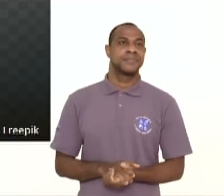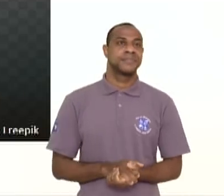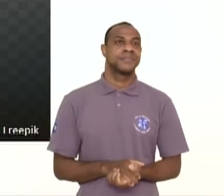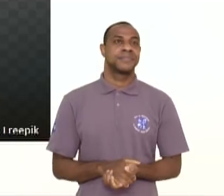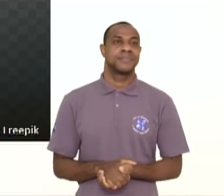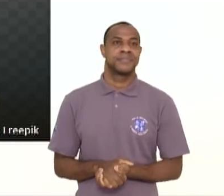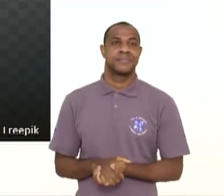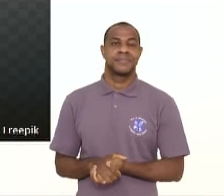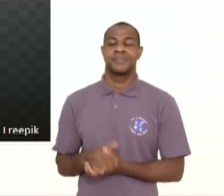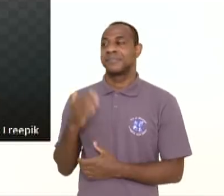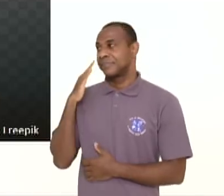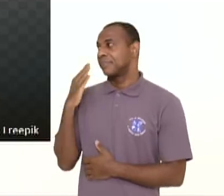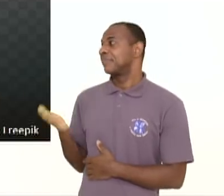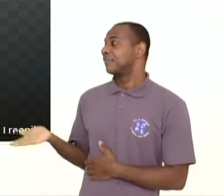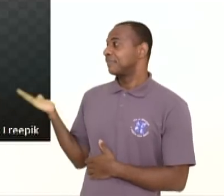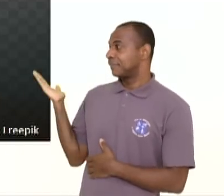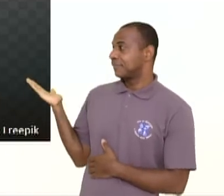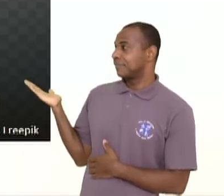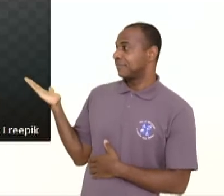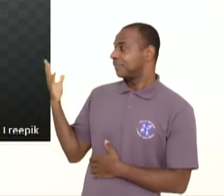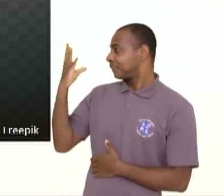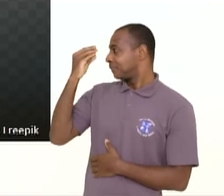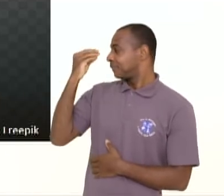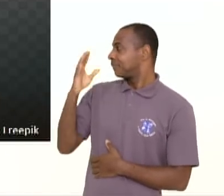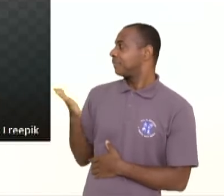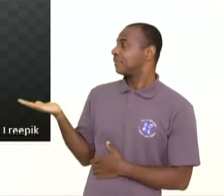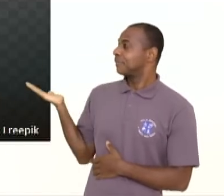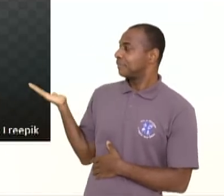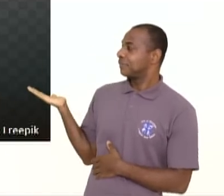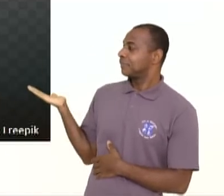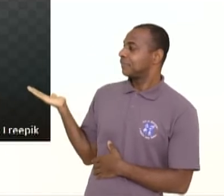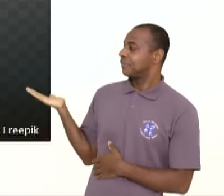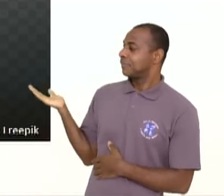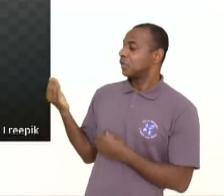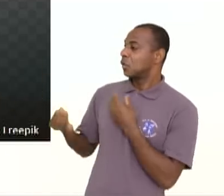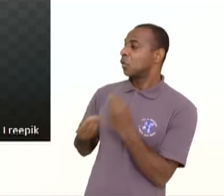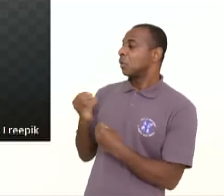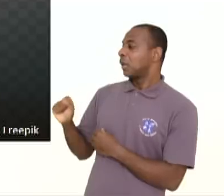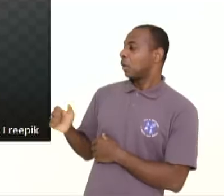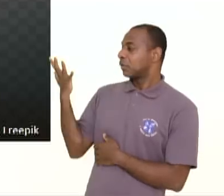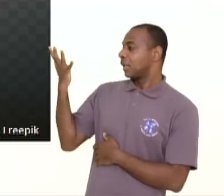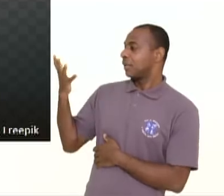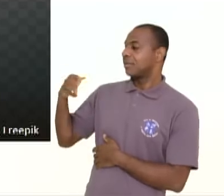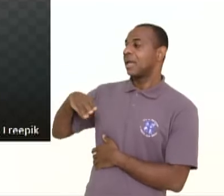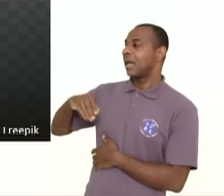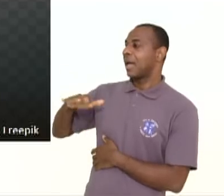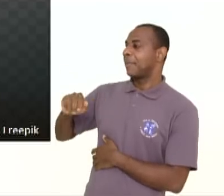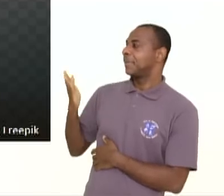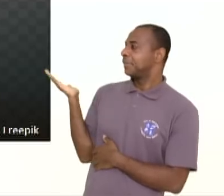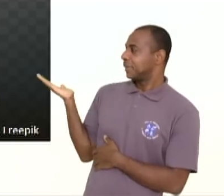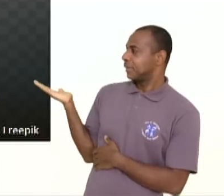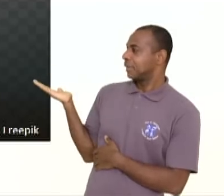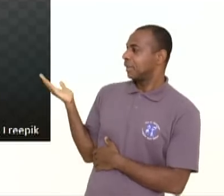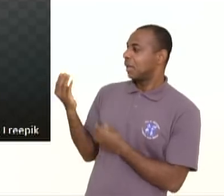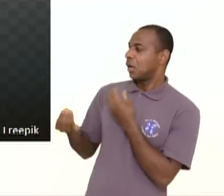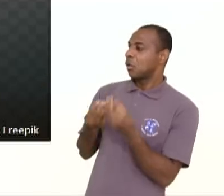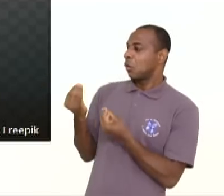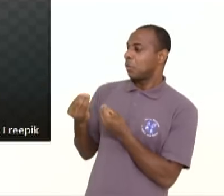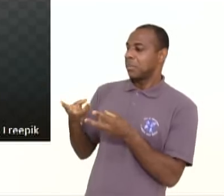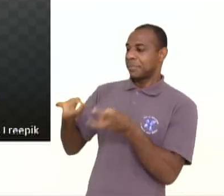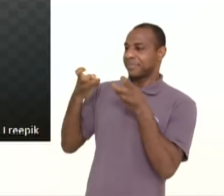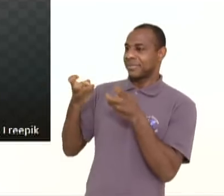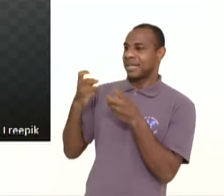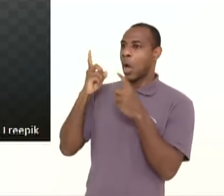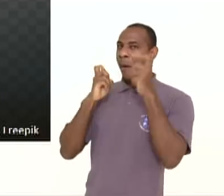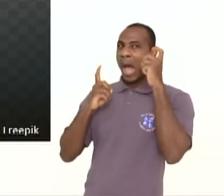Retratado através de imagens, né? Como que ocorre a mímica, né? Então nós podemos ver através dessas